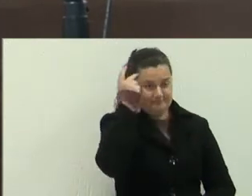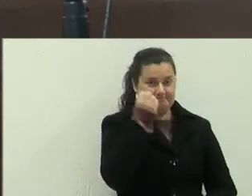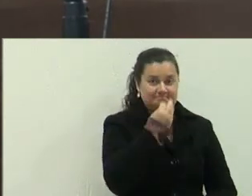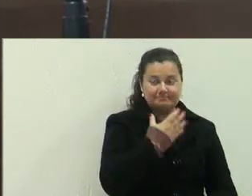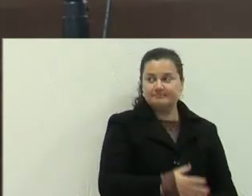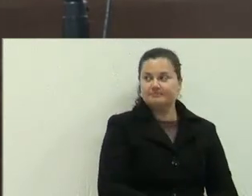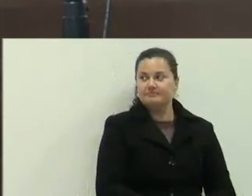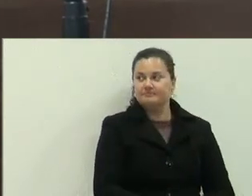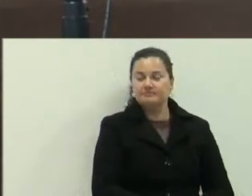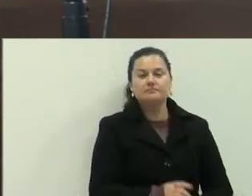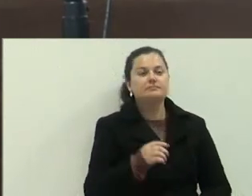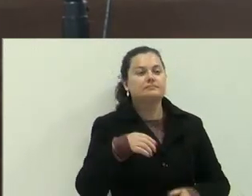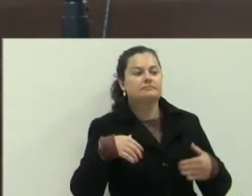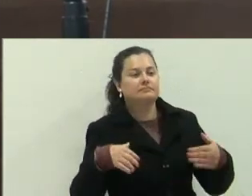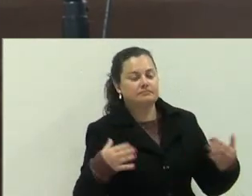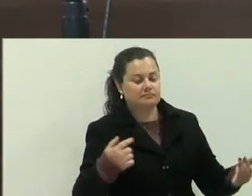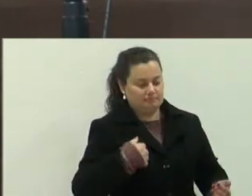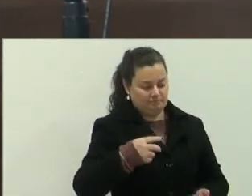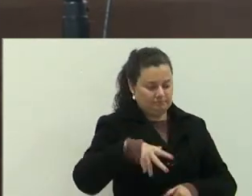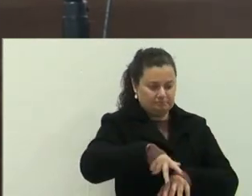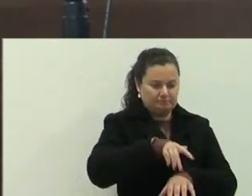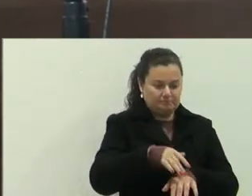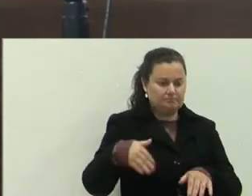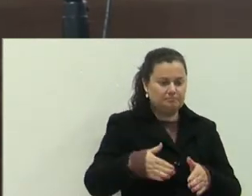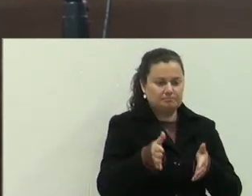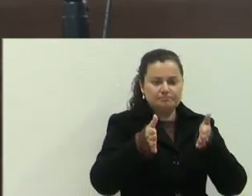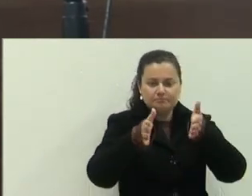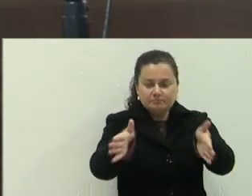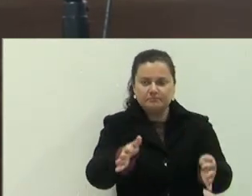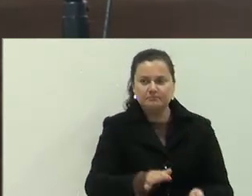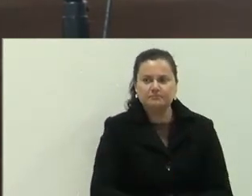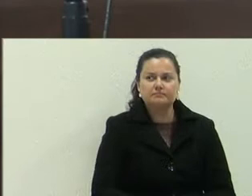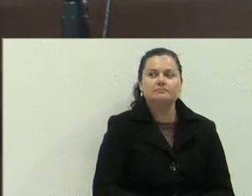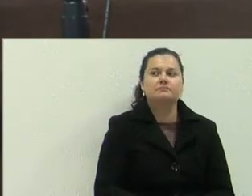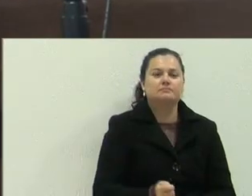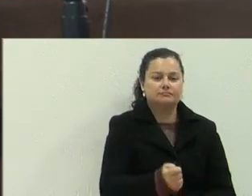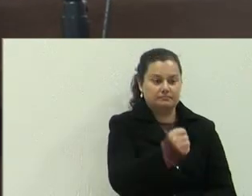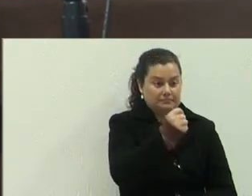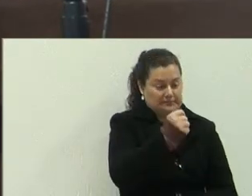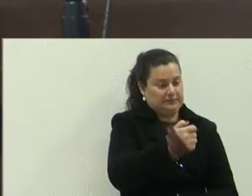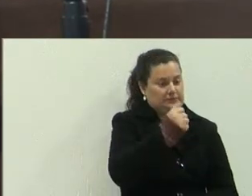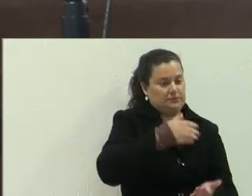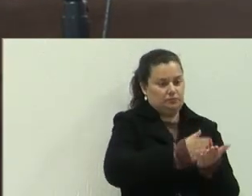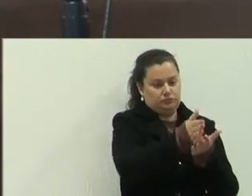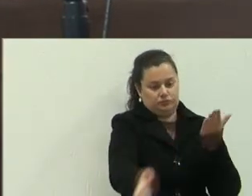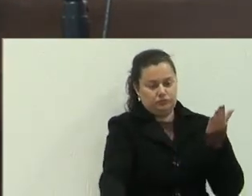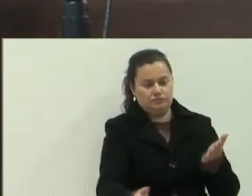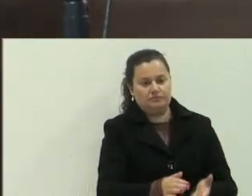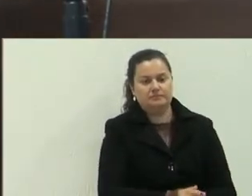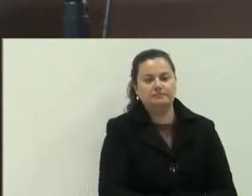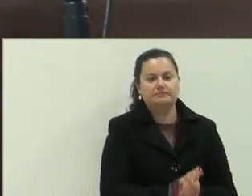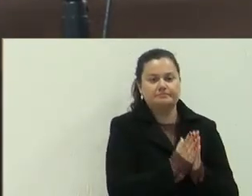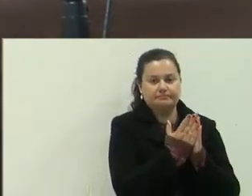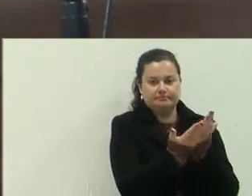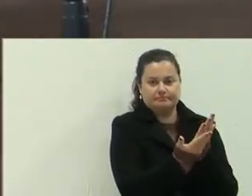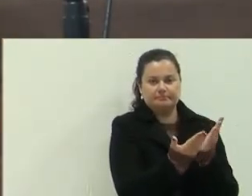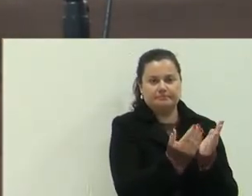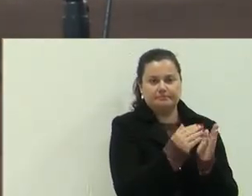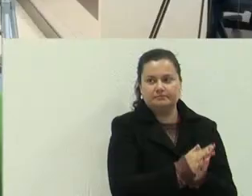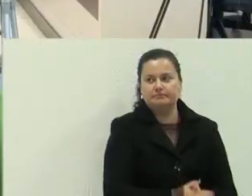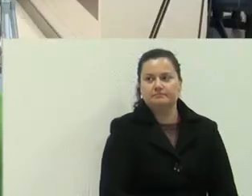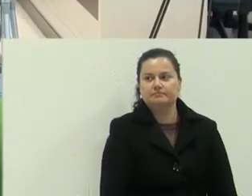meus pés irão resvalar. Por poucos não escorreguei. Palavra do Senhor.